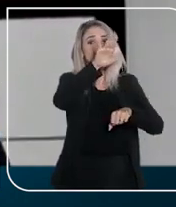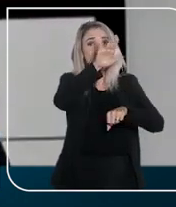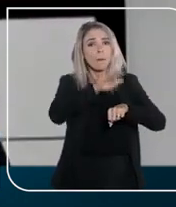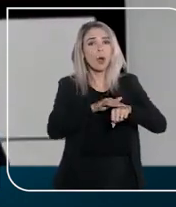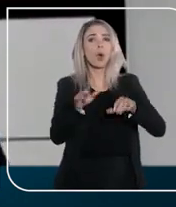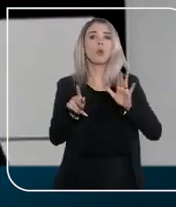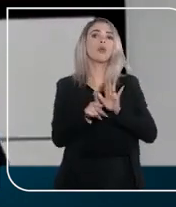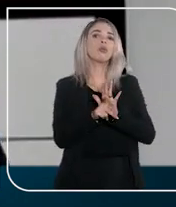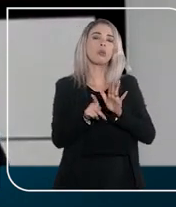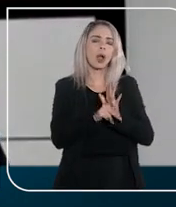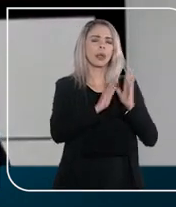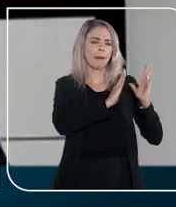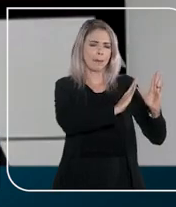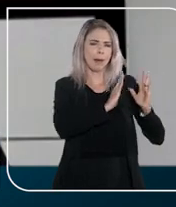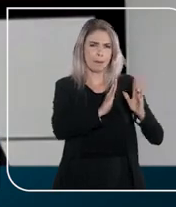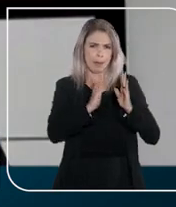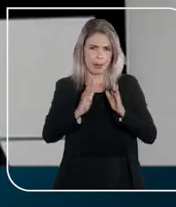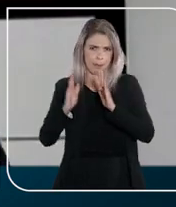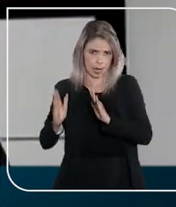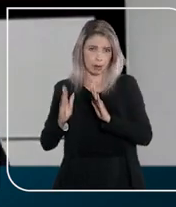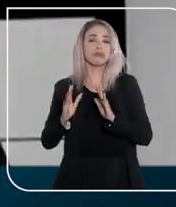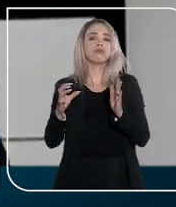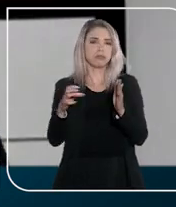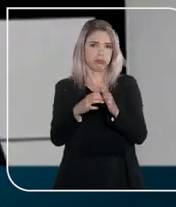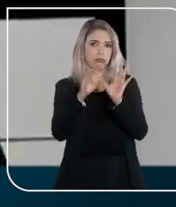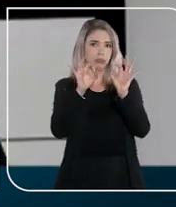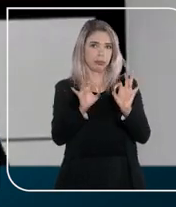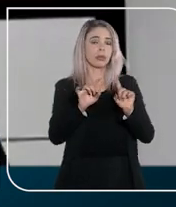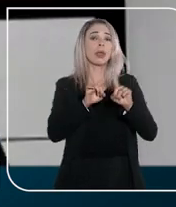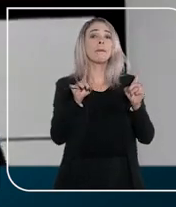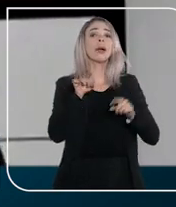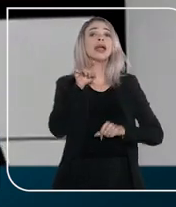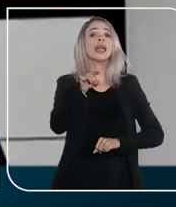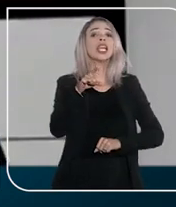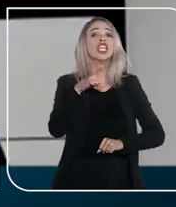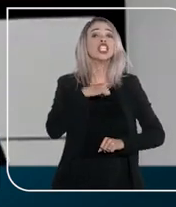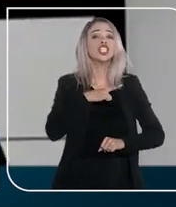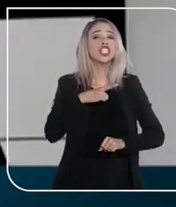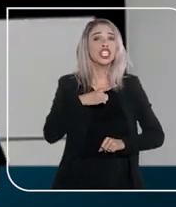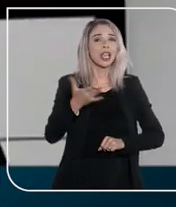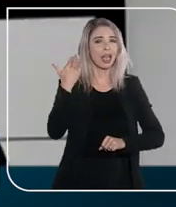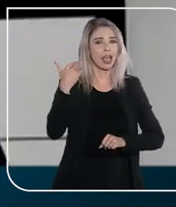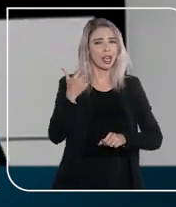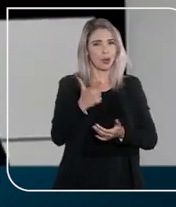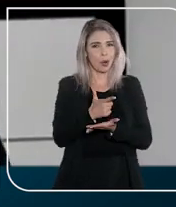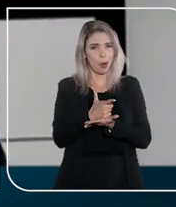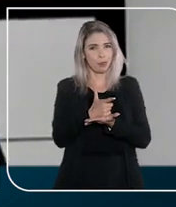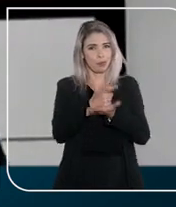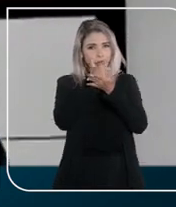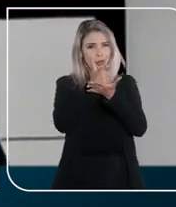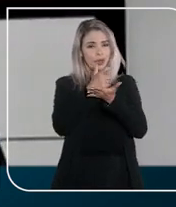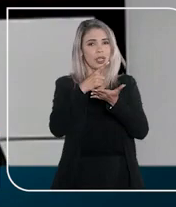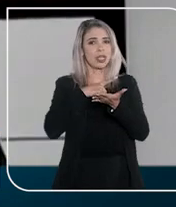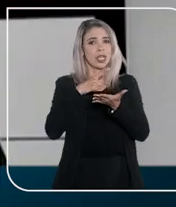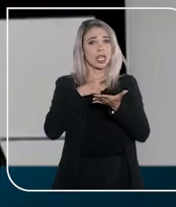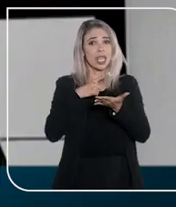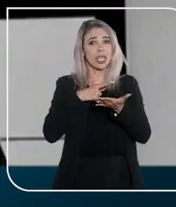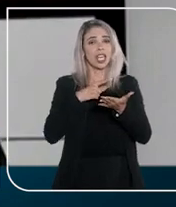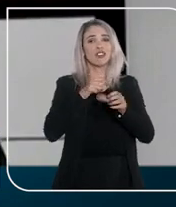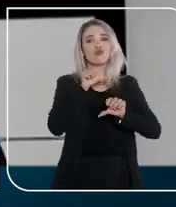para fazer as demais etapas do concurso público. Só que ele tinha sofrido um tiro e ficou